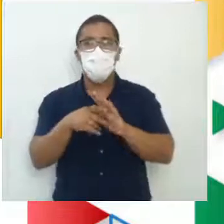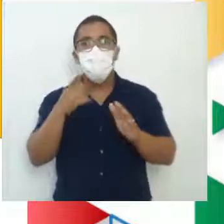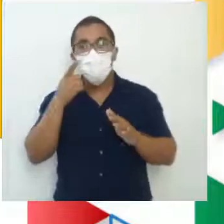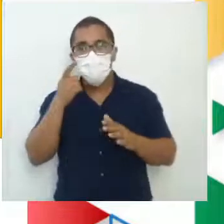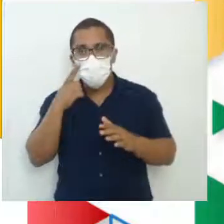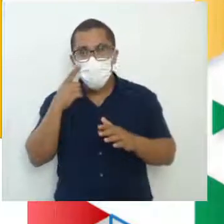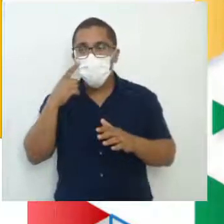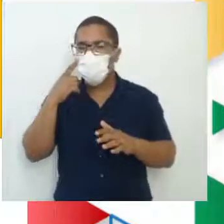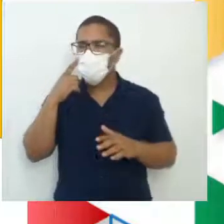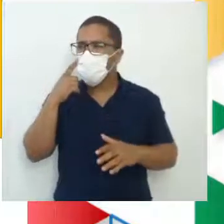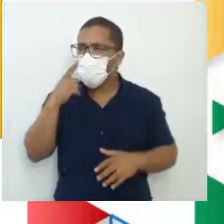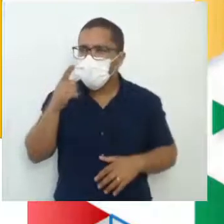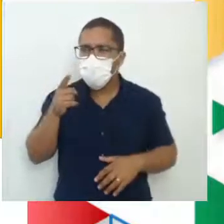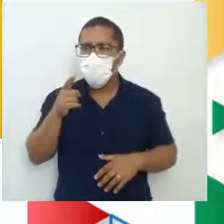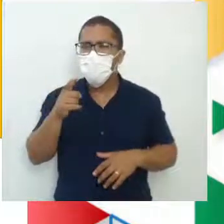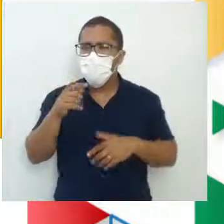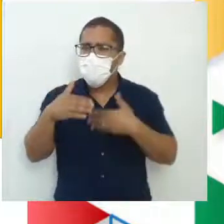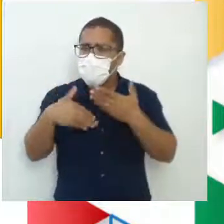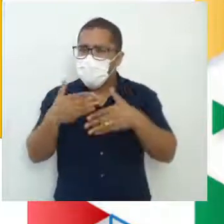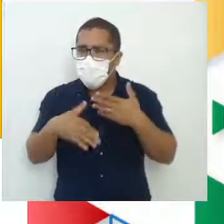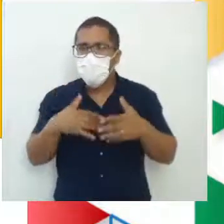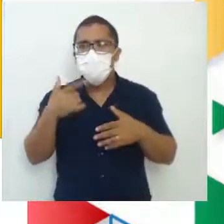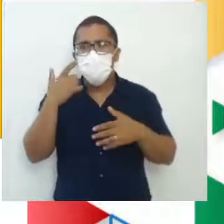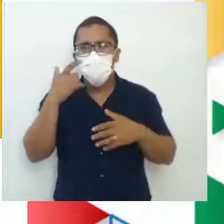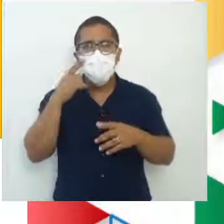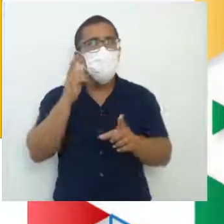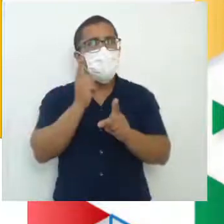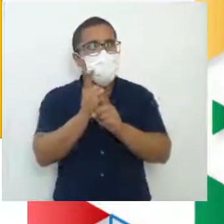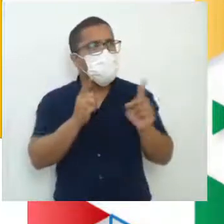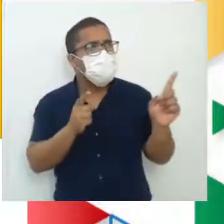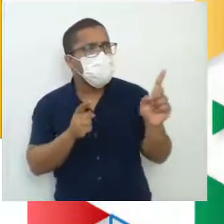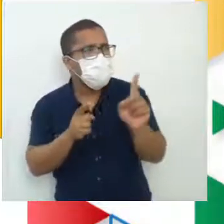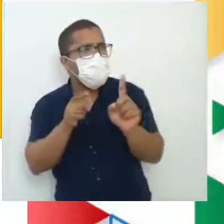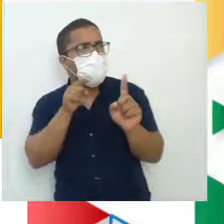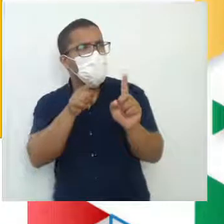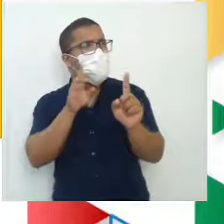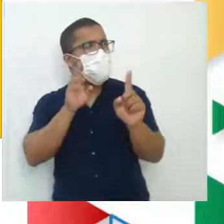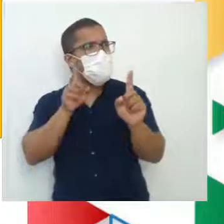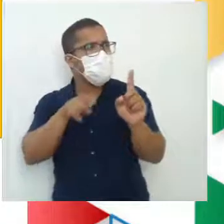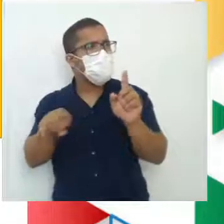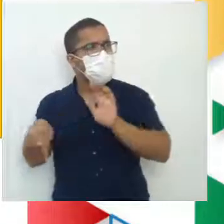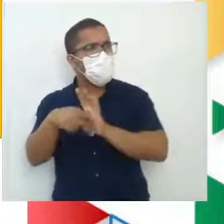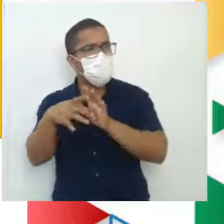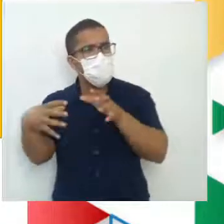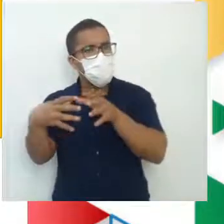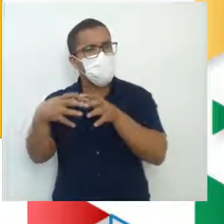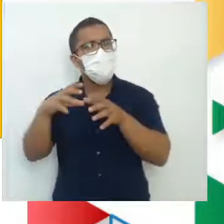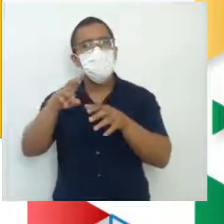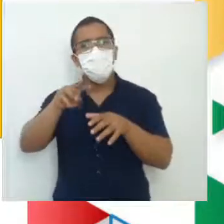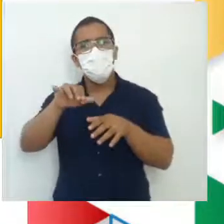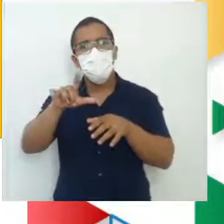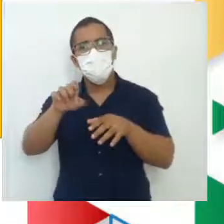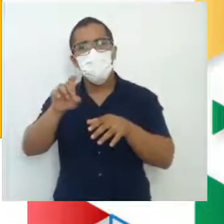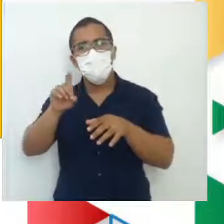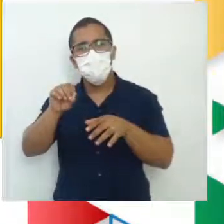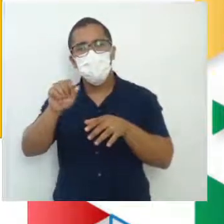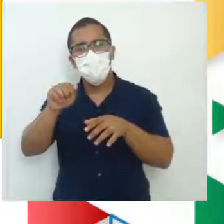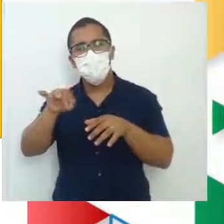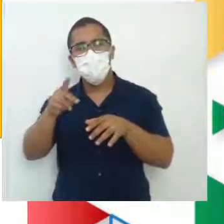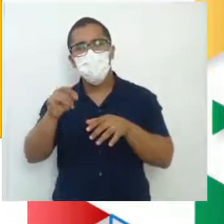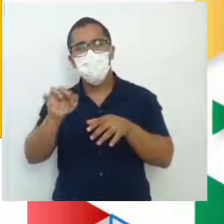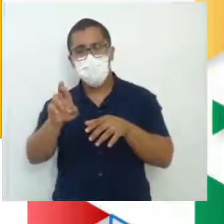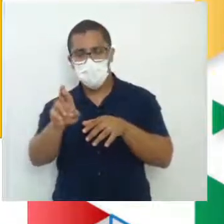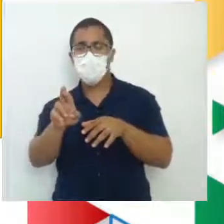quando vocês, certo, observarem e observar que é justamente essa tradição religiosa do Vale